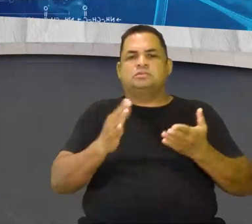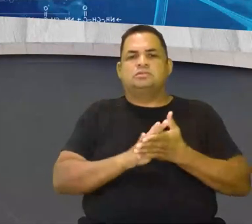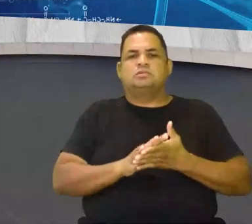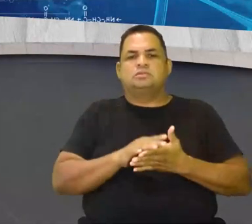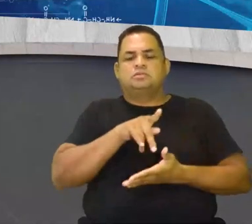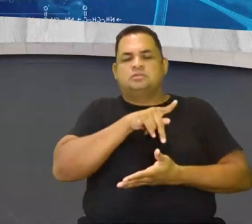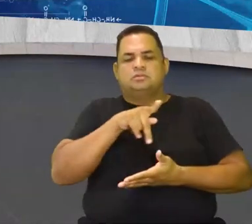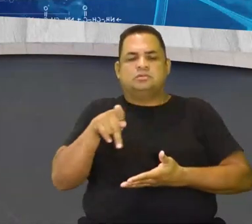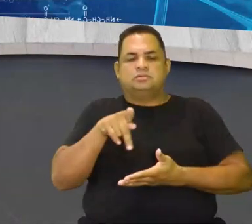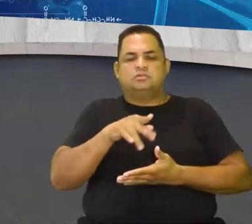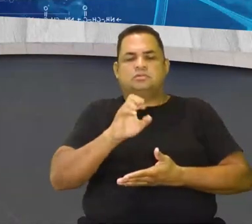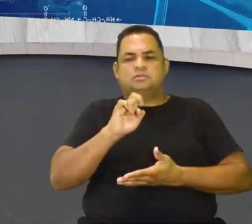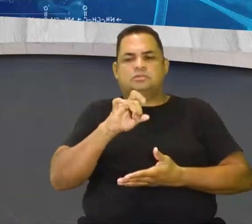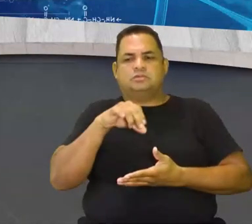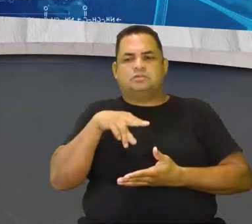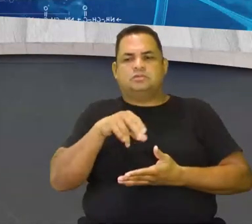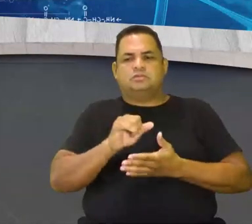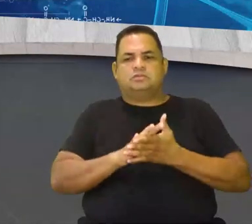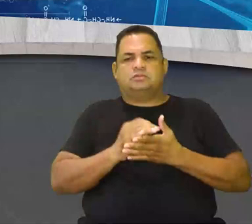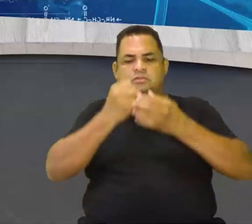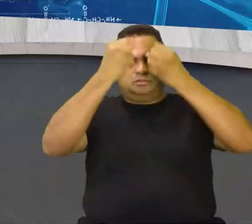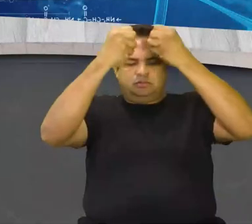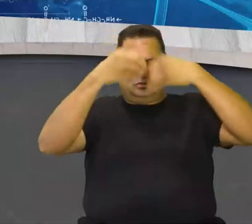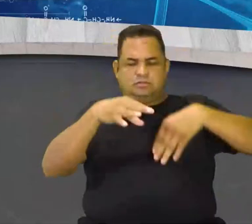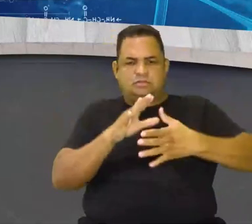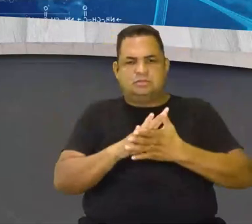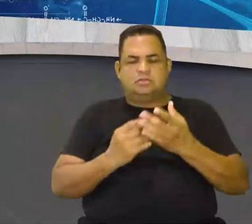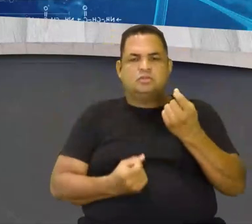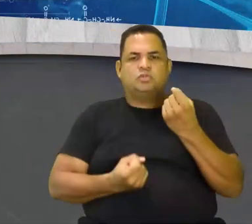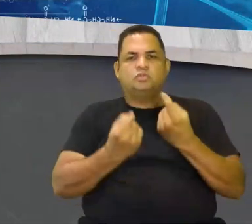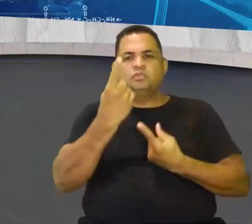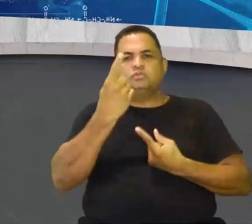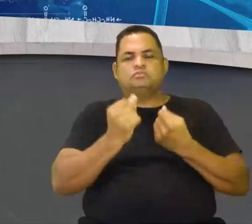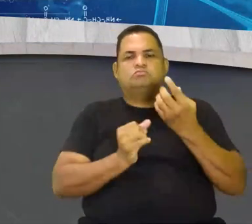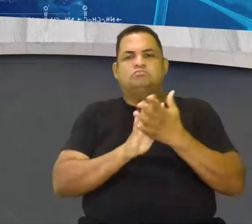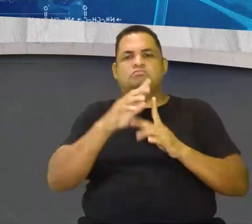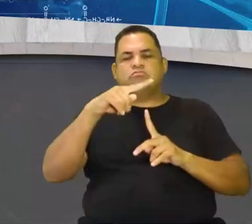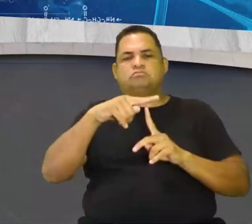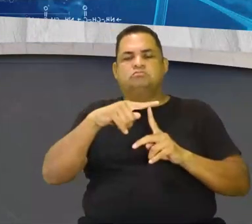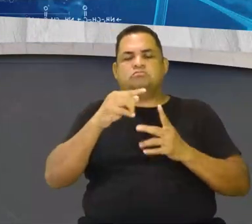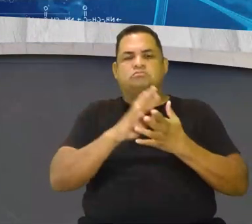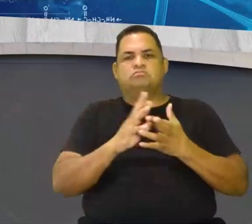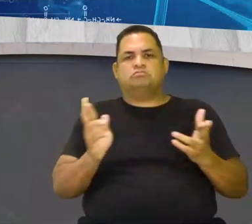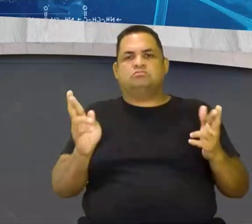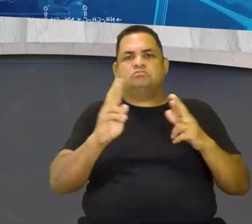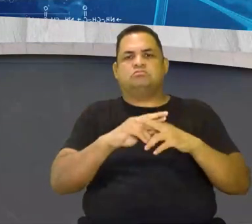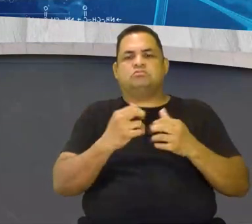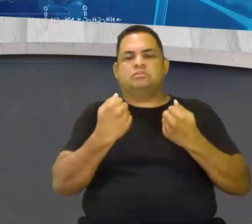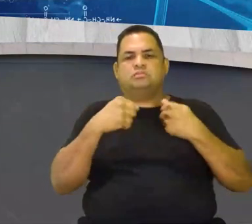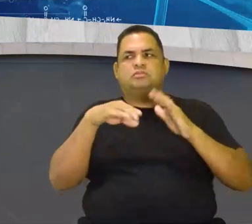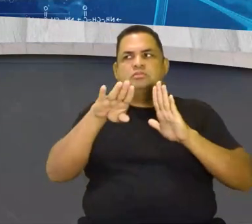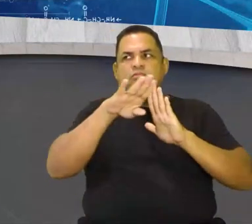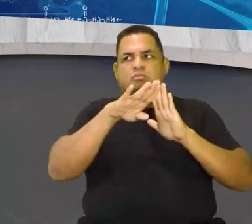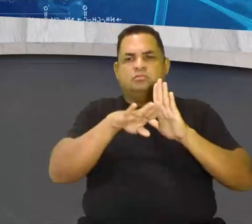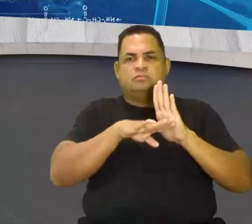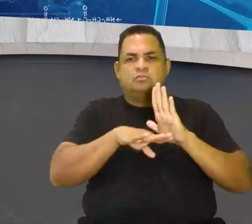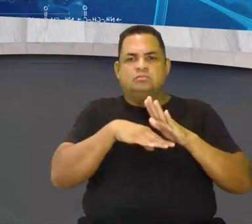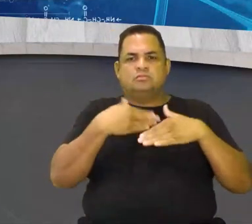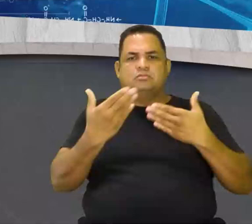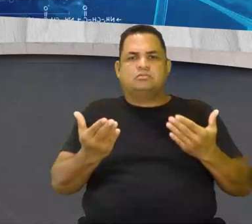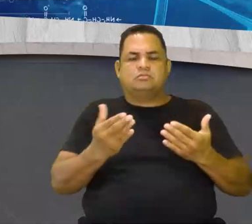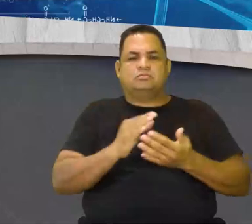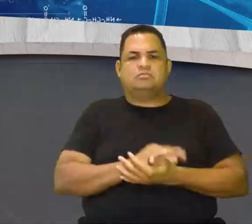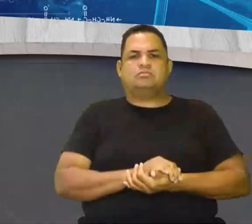abordar alguns tipos de reações que nós podemos classificar, ou seja, quanto